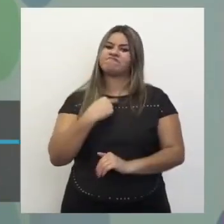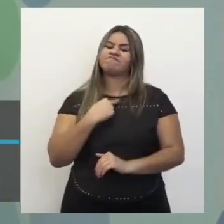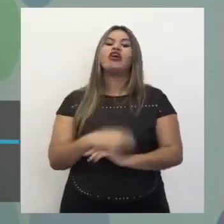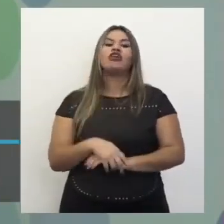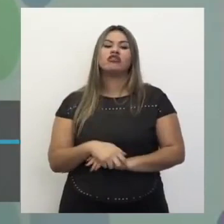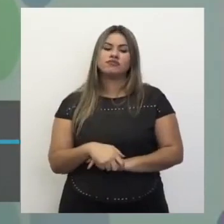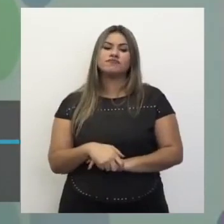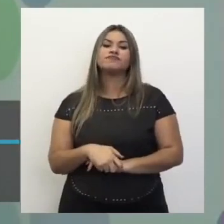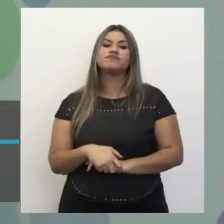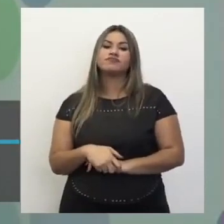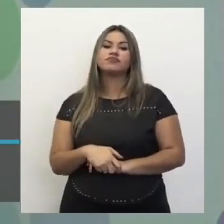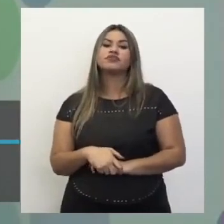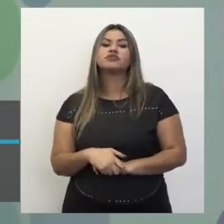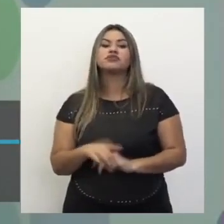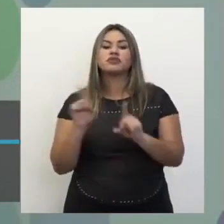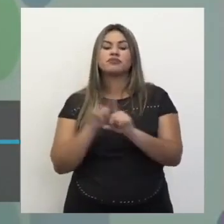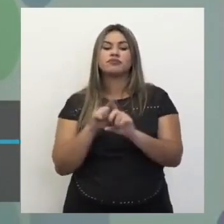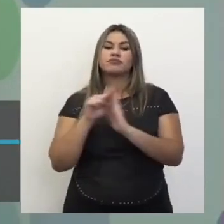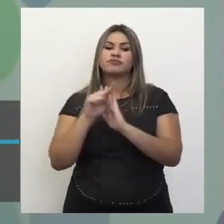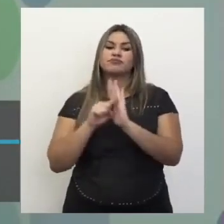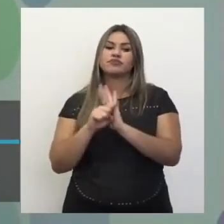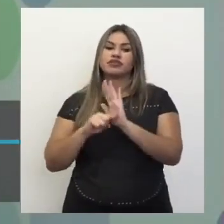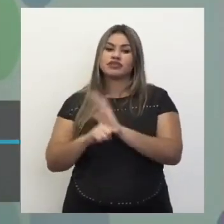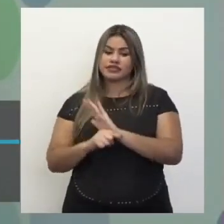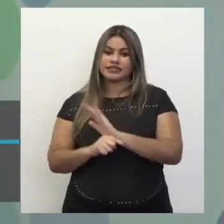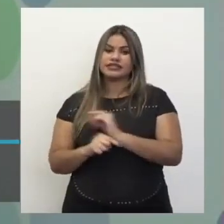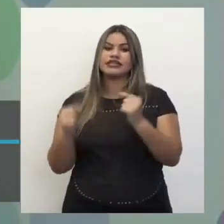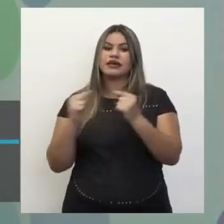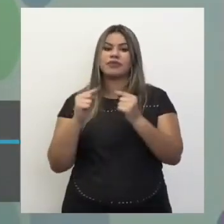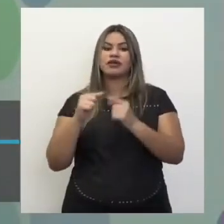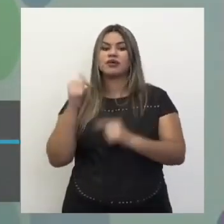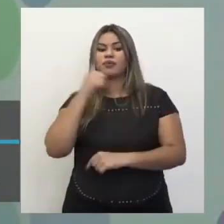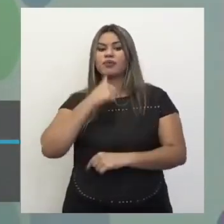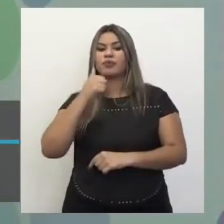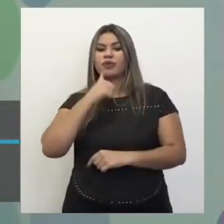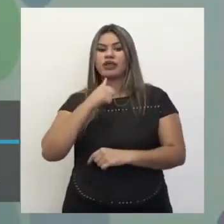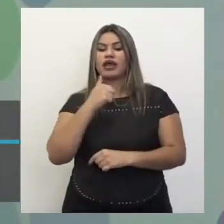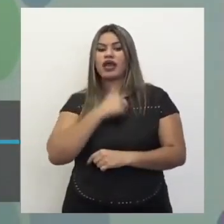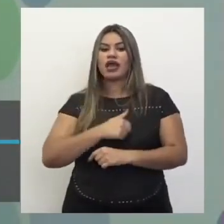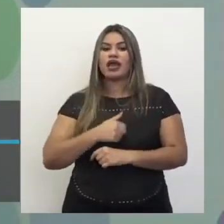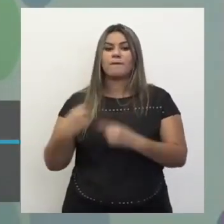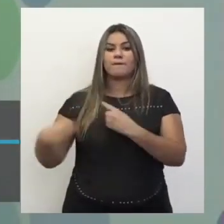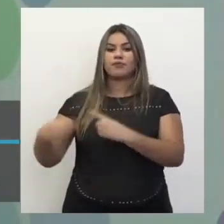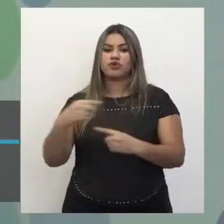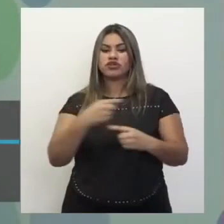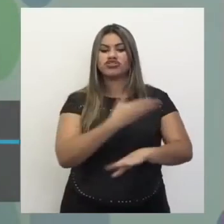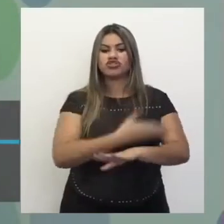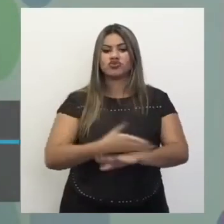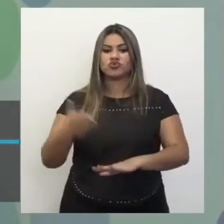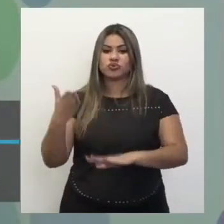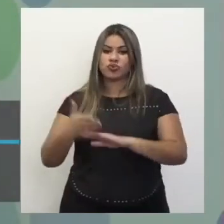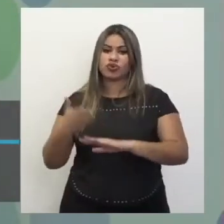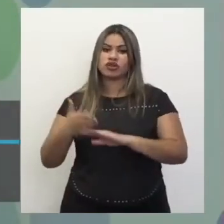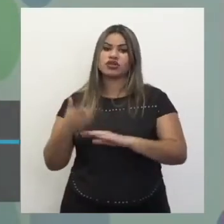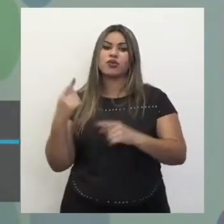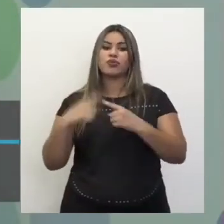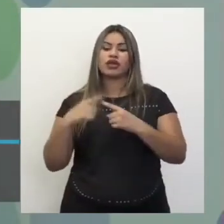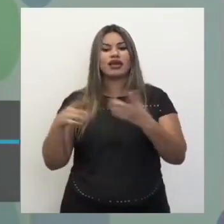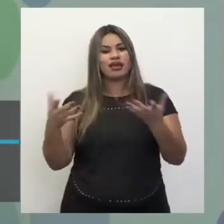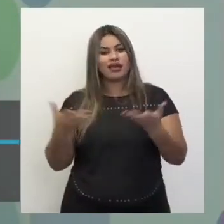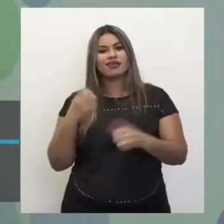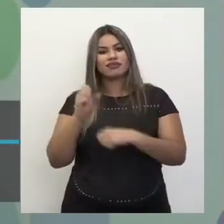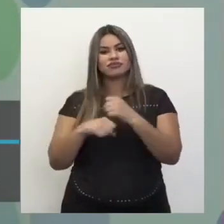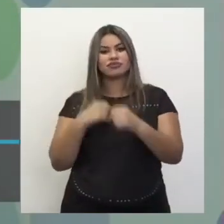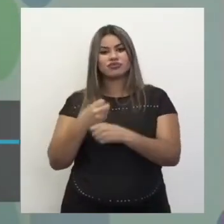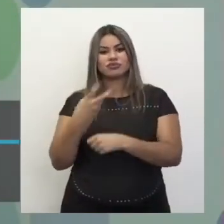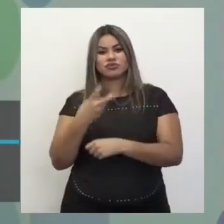homem. E também fazer uma pesquisa sobre a participação e a condição da mulher na política contemporânea, gente. Afinal de contas, a gente está em ano eleitoral, inclusive,